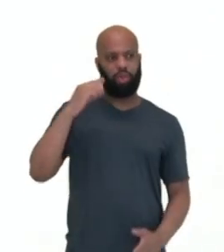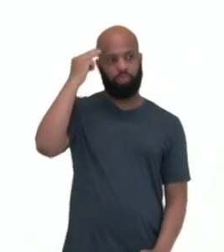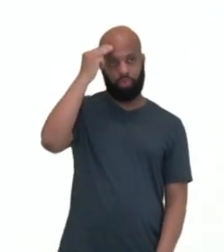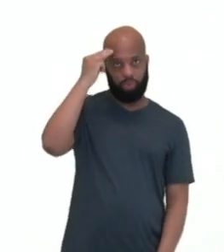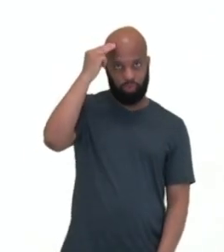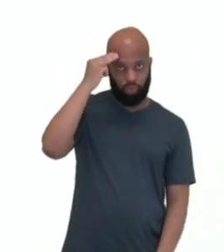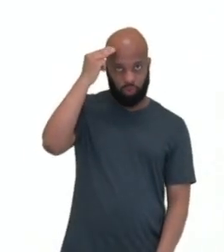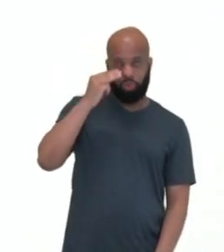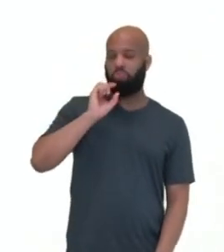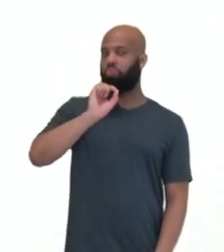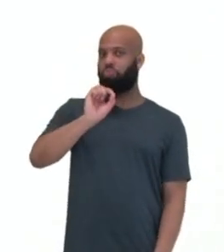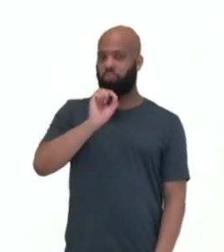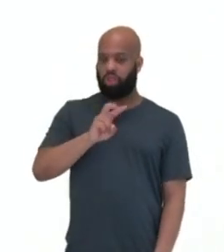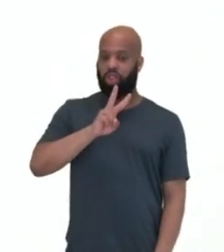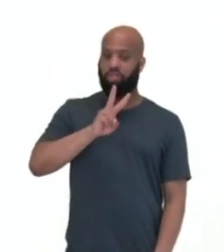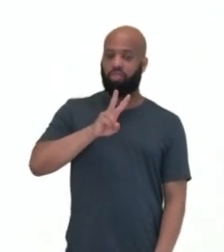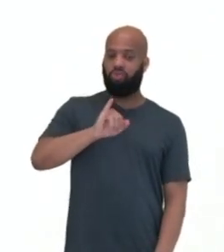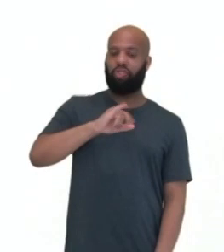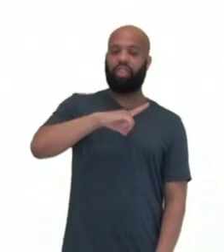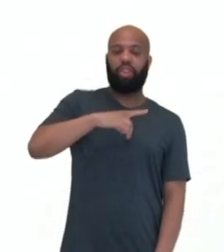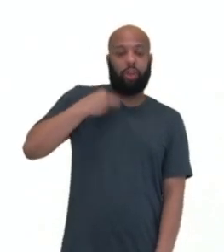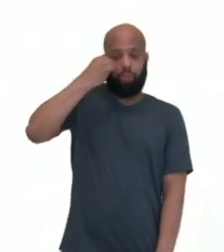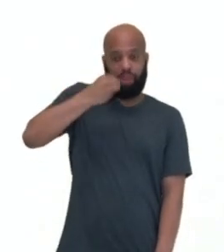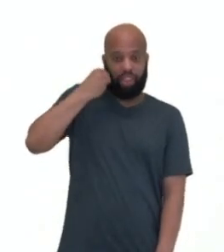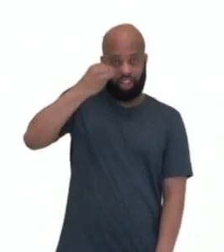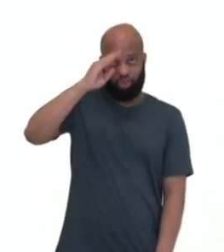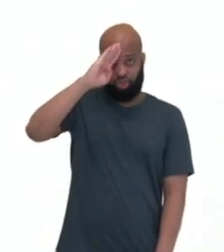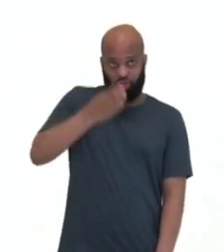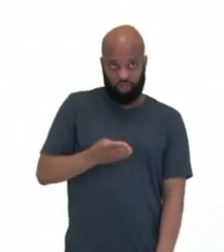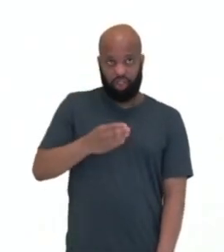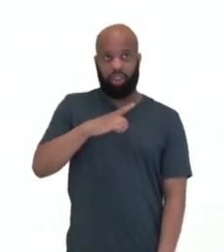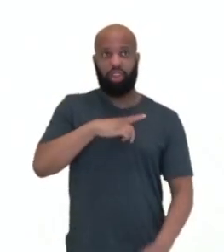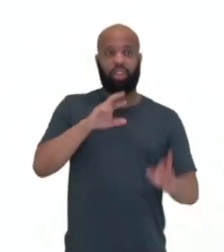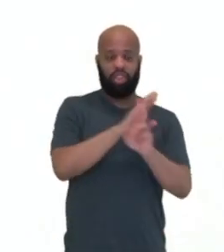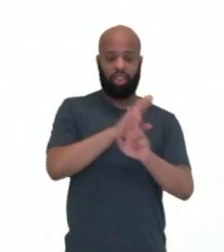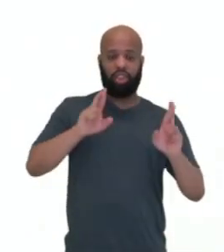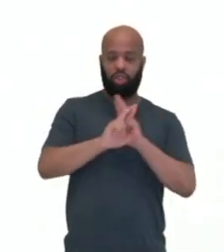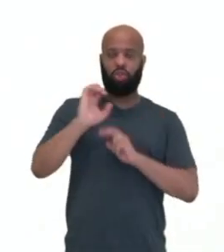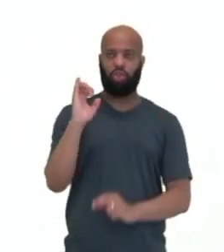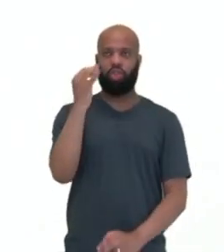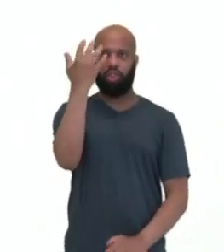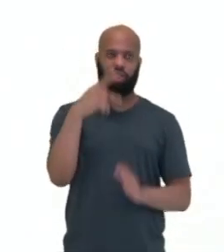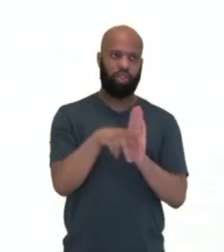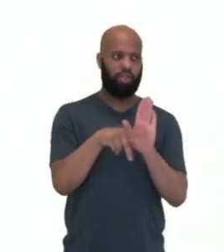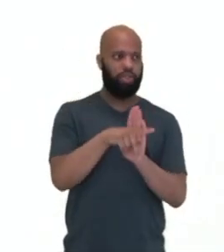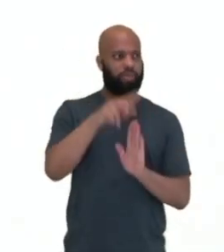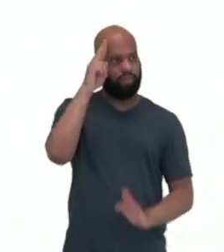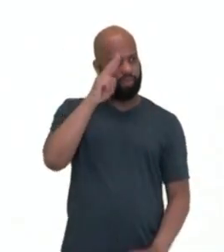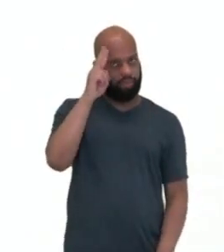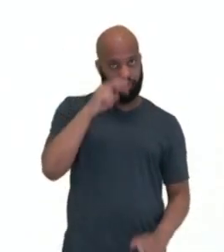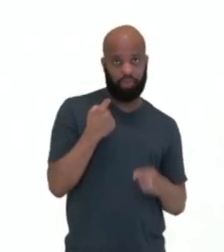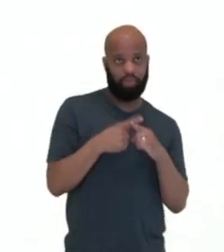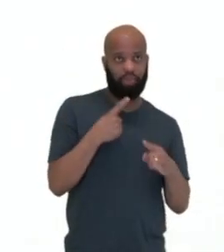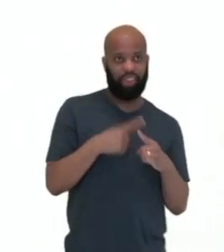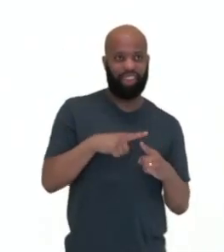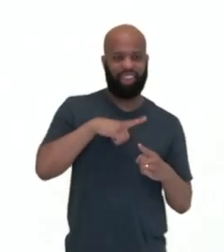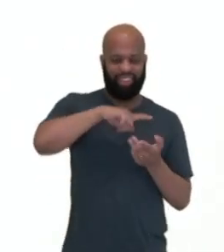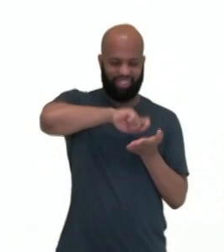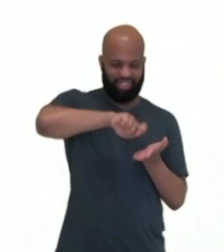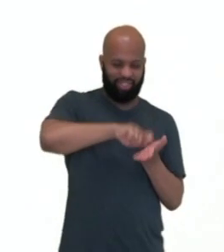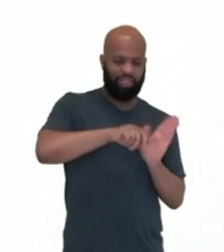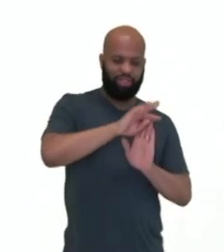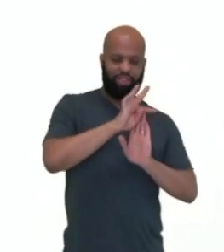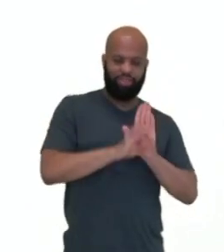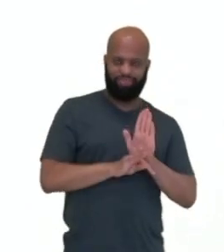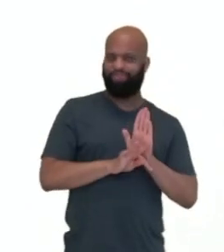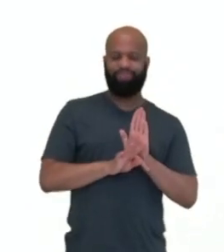literárias permite vivência indireta em relação aos fatos narrados, pois o produtor do texto não